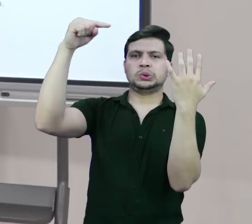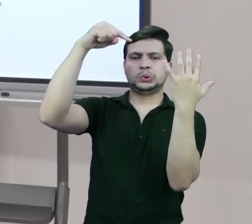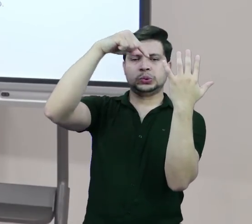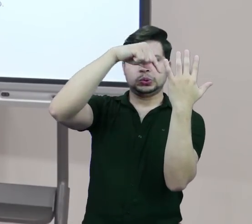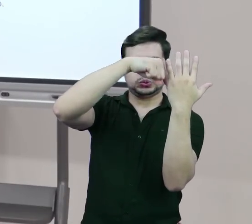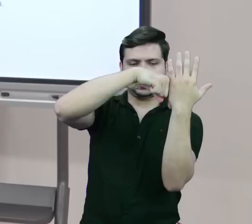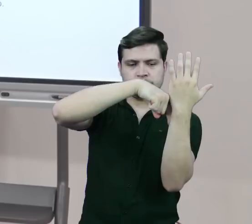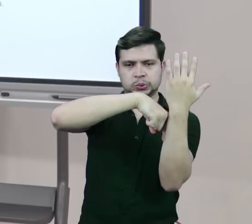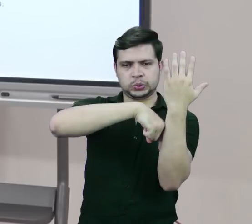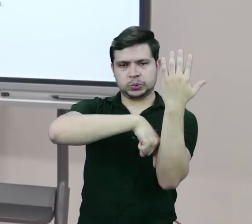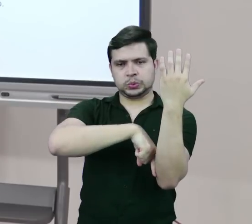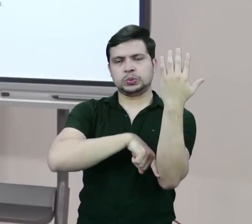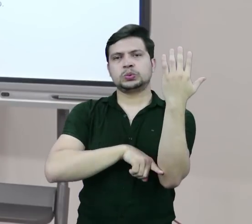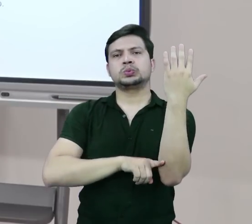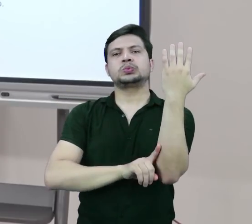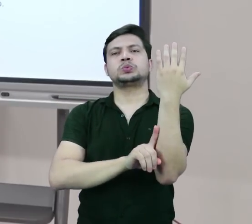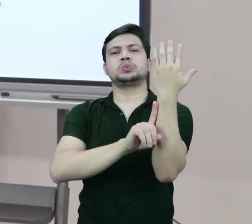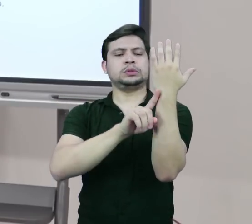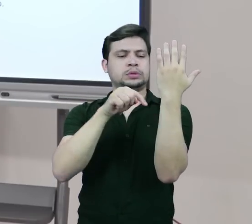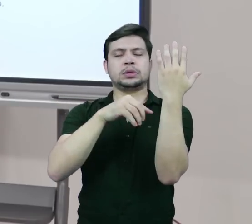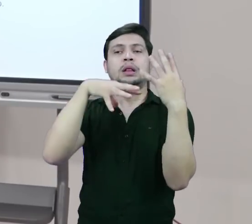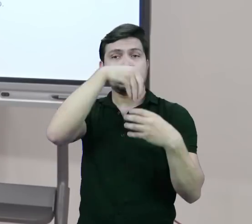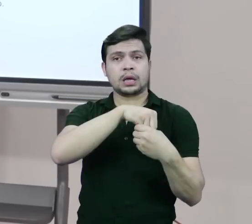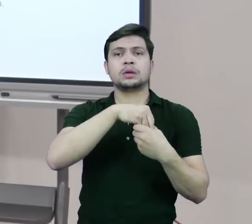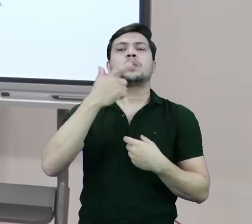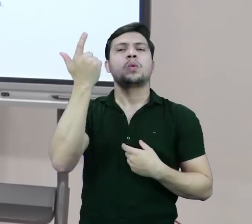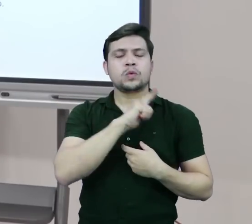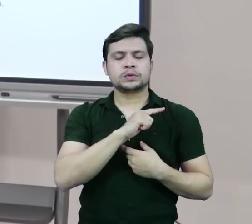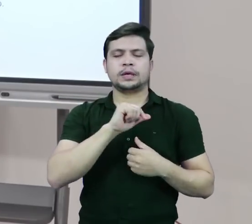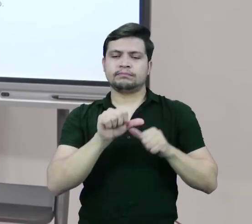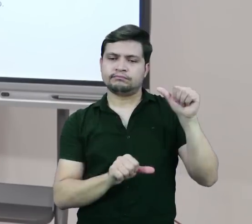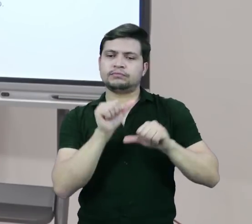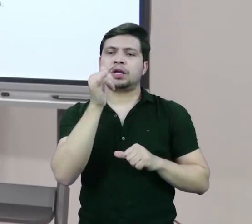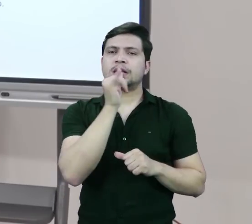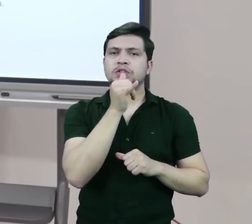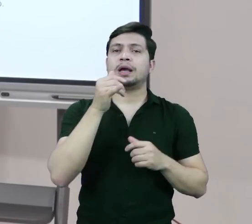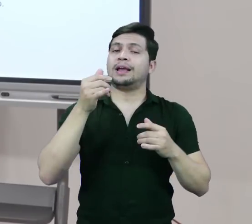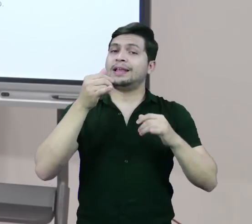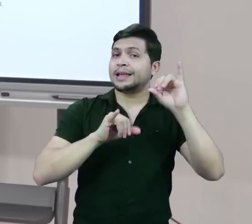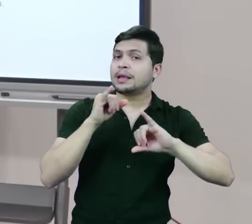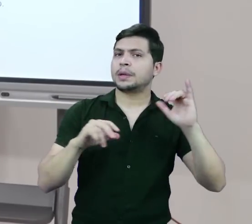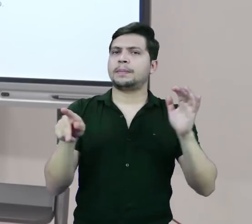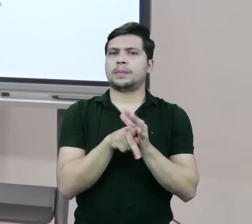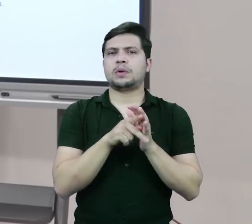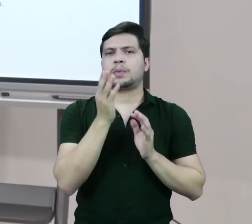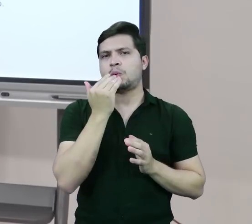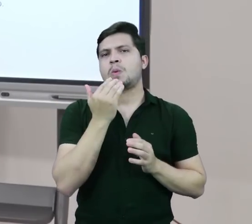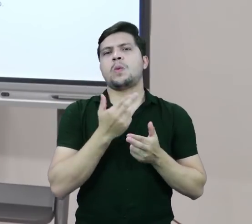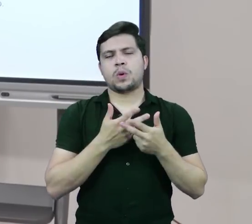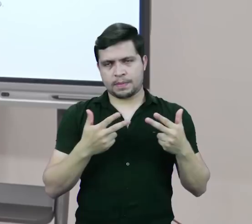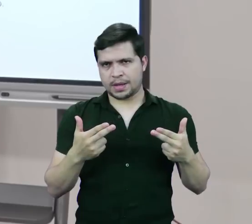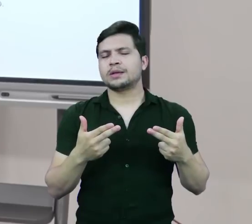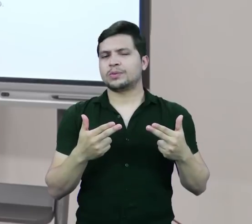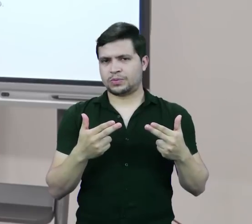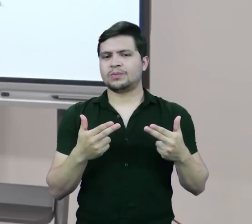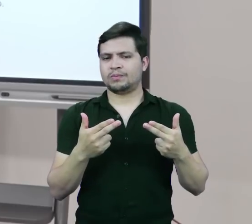solar, a energia luminosa, na energia química do alimento, através desse processo, dessa reação da fotossíntese. Pois bem, eles produzem o